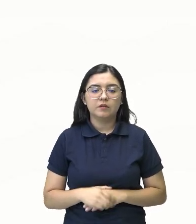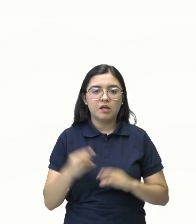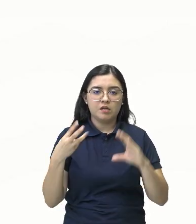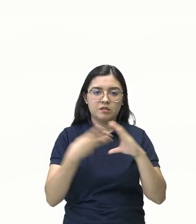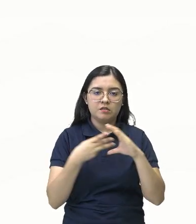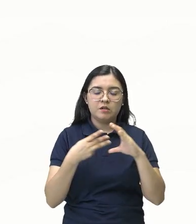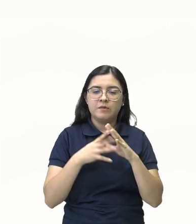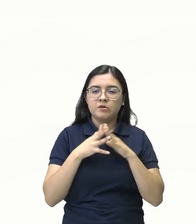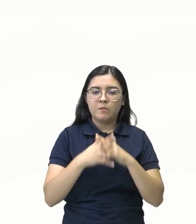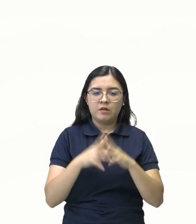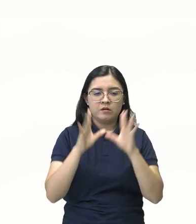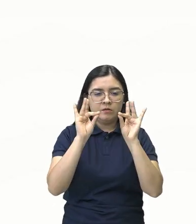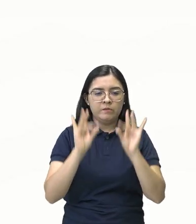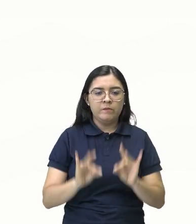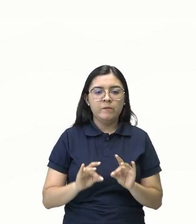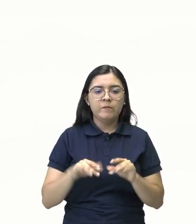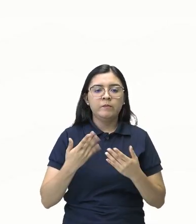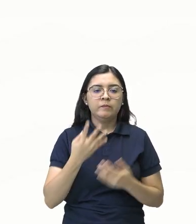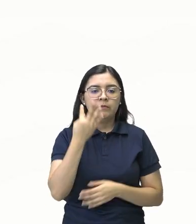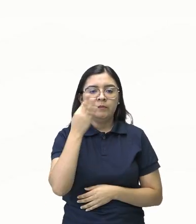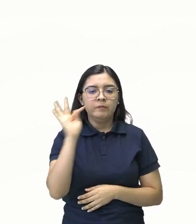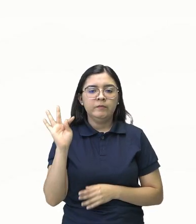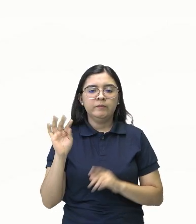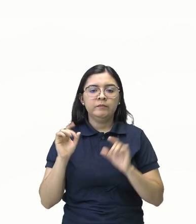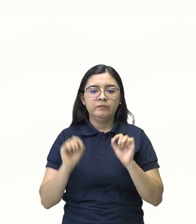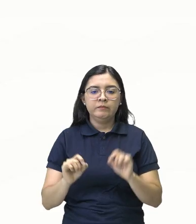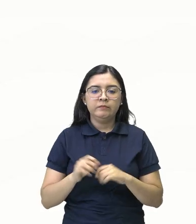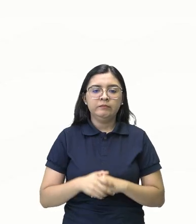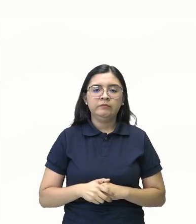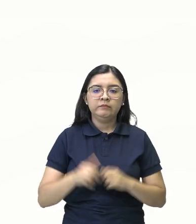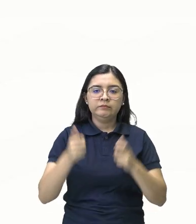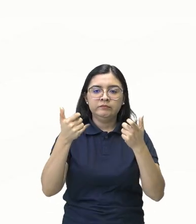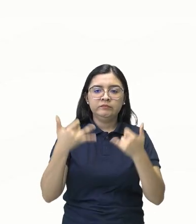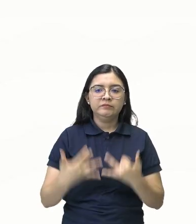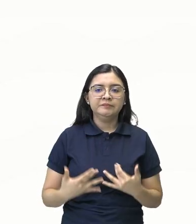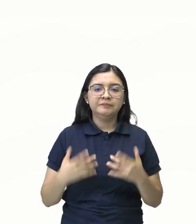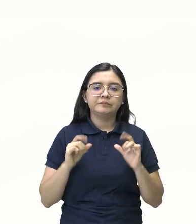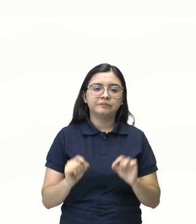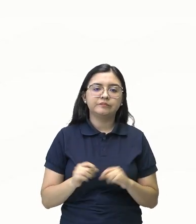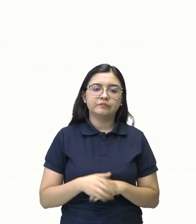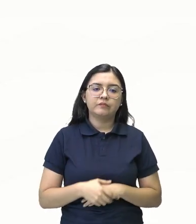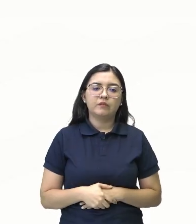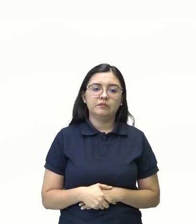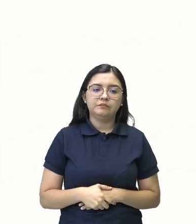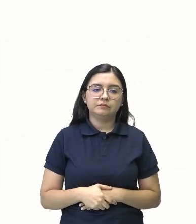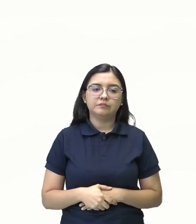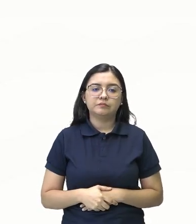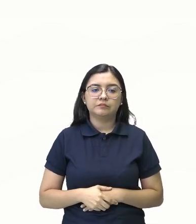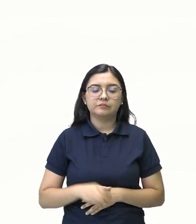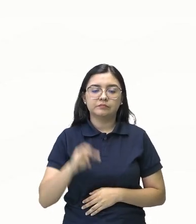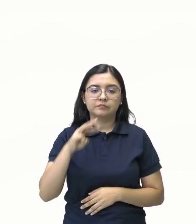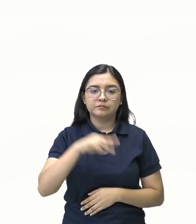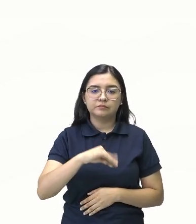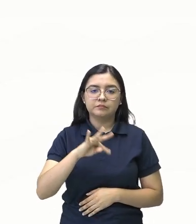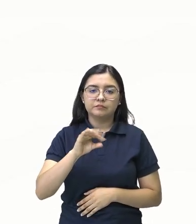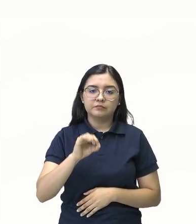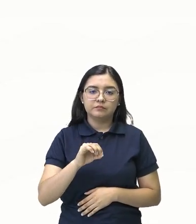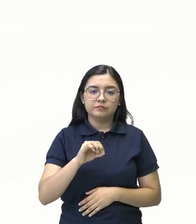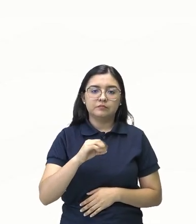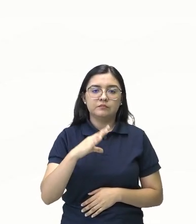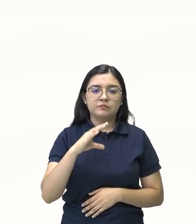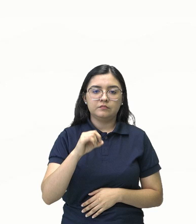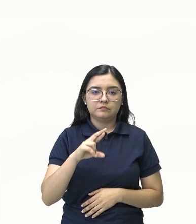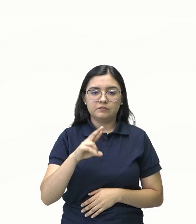complexa. Essa teoria da endossimbiose diz que a mitocôndria, aliás,